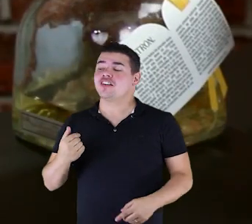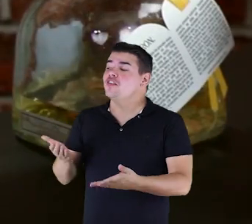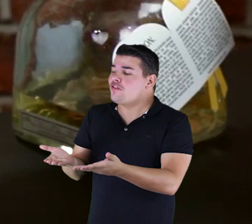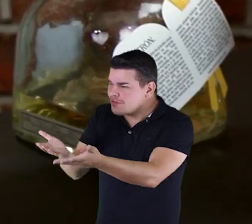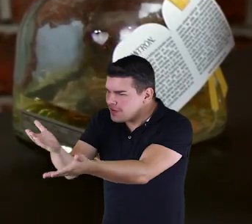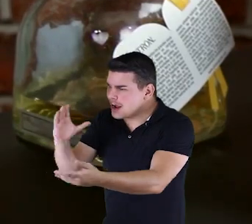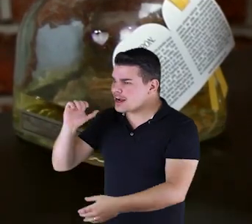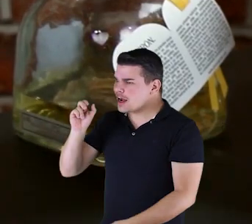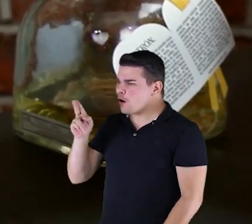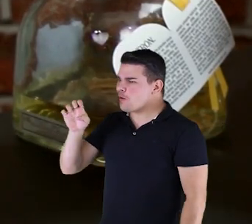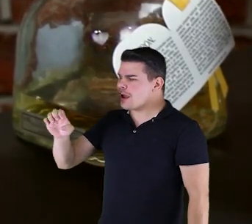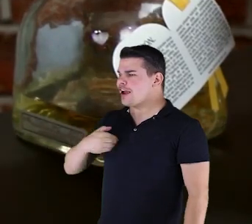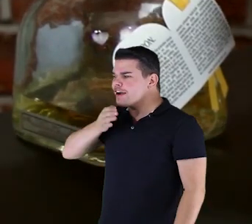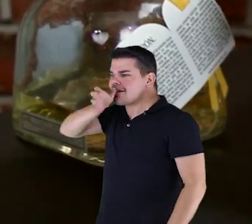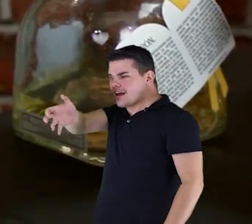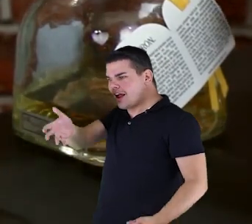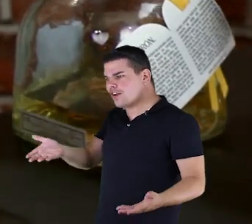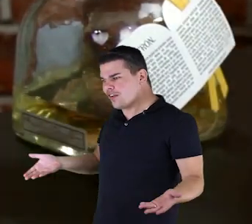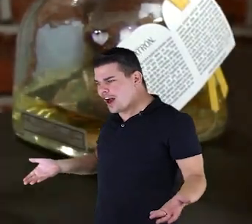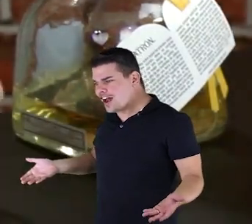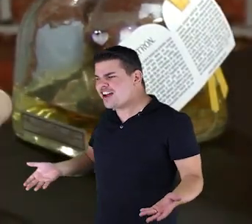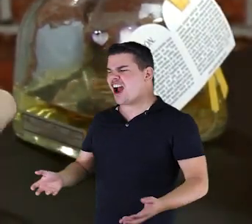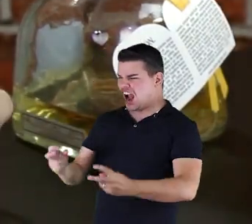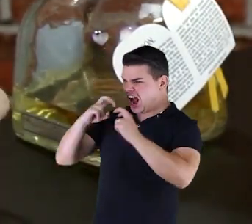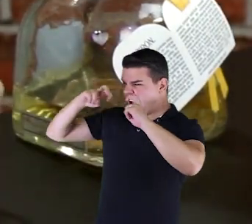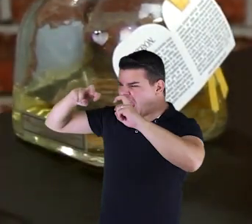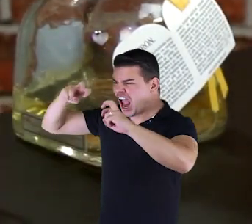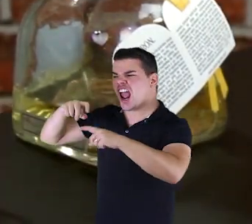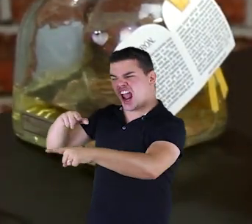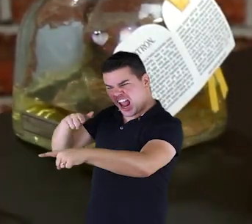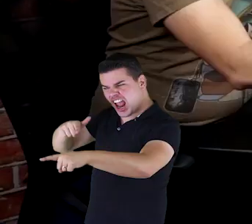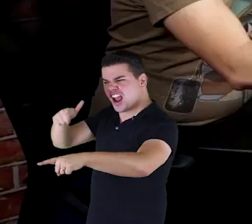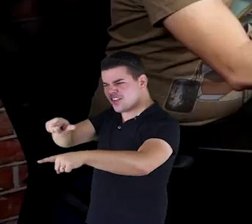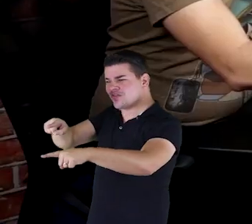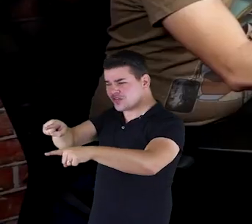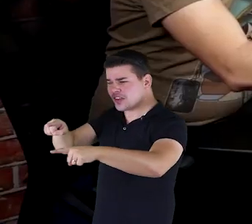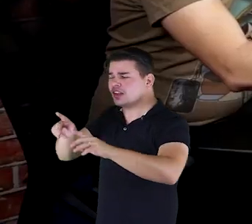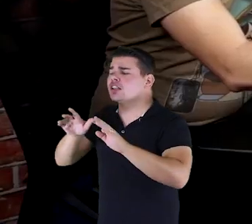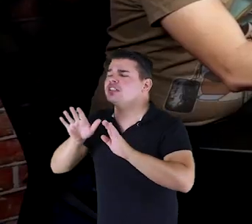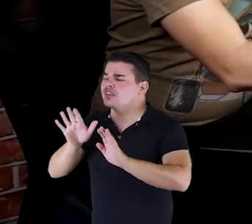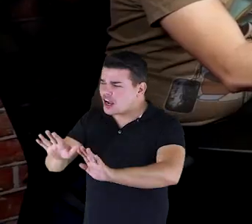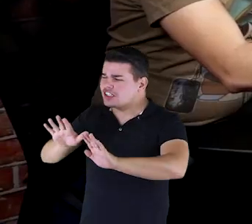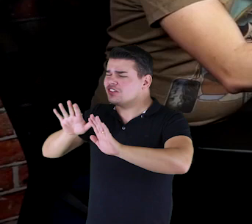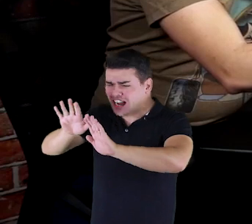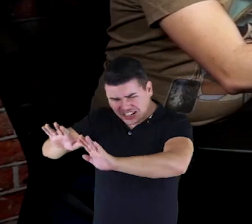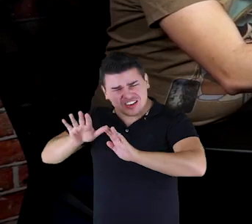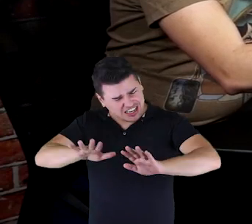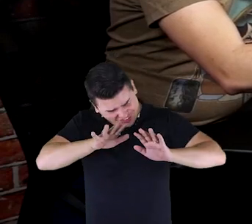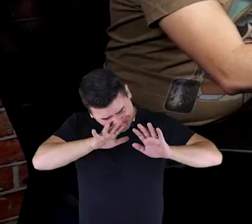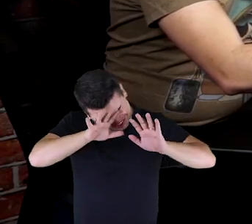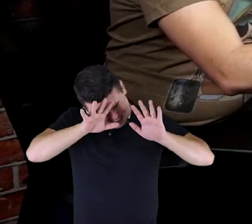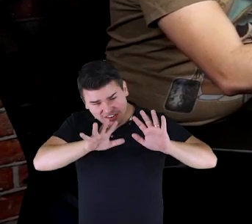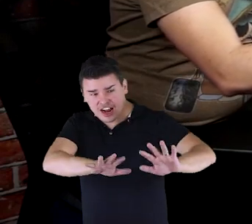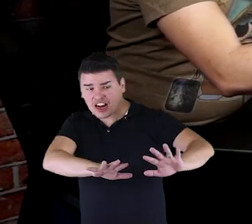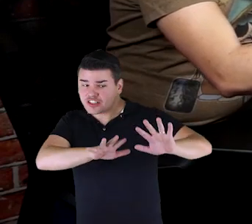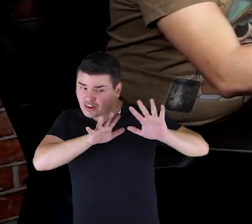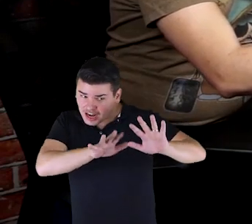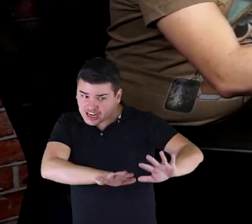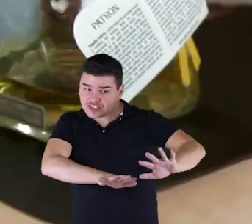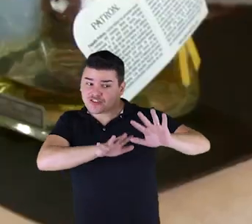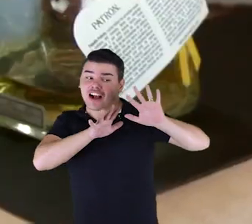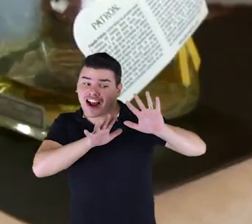Cauê, caralho. Cauê puxa um bloco da torre e o retira. Cid puxa um bloco do meio e a torre se